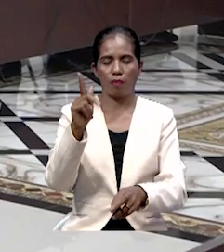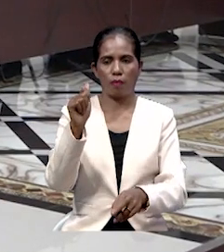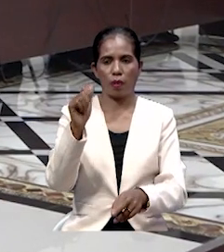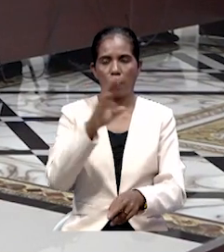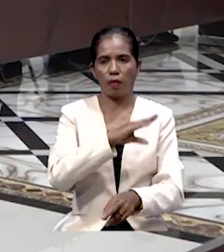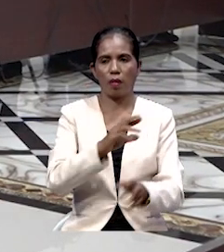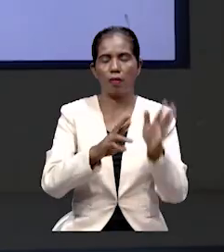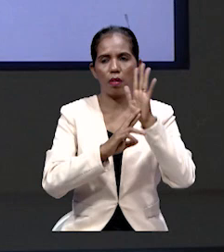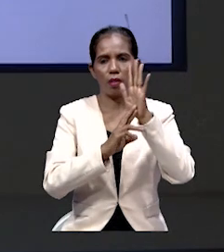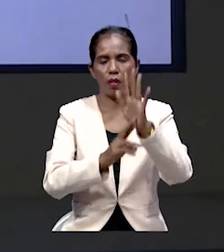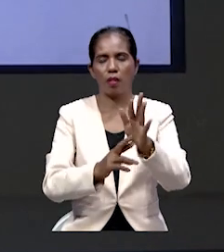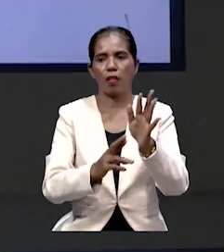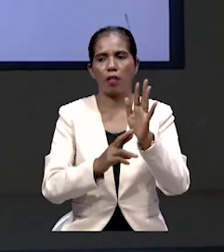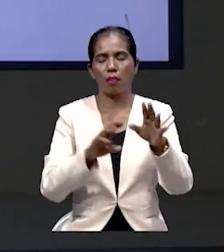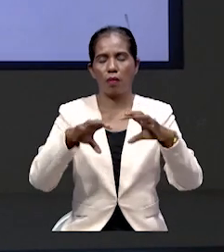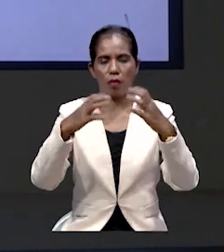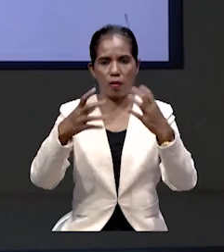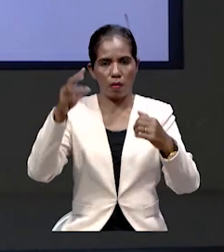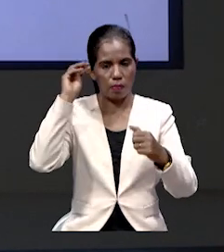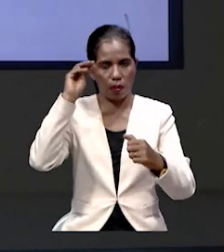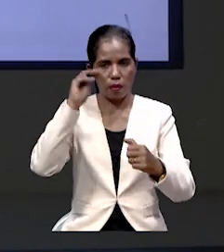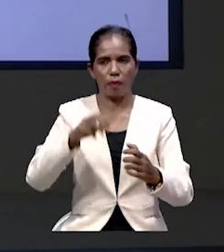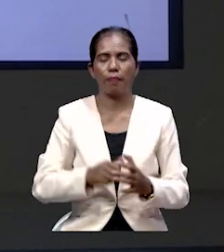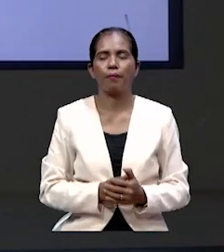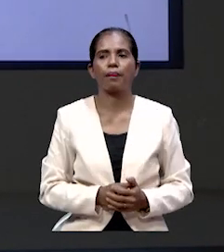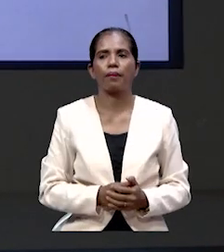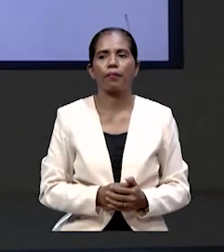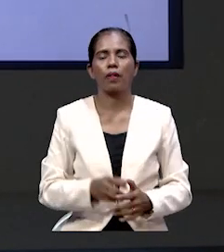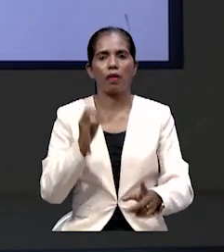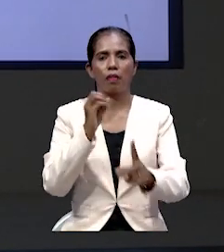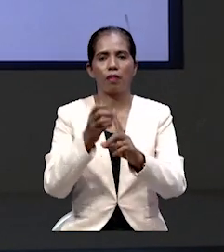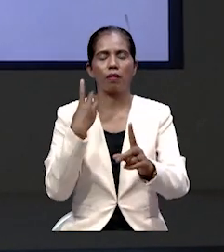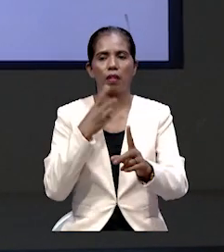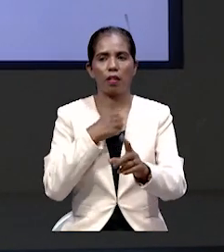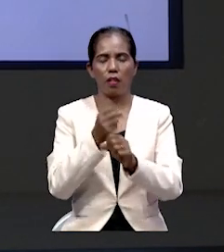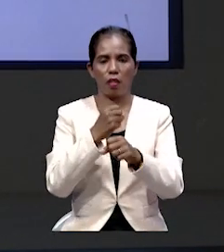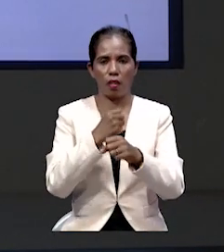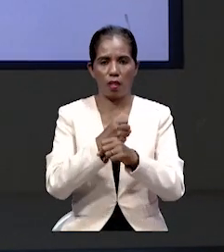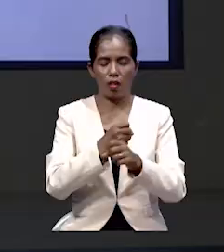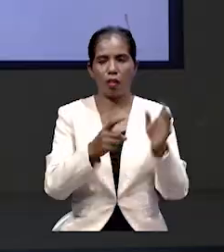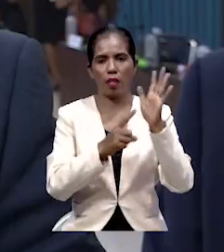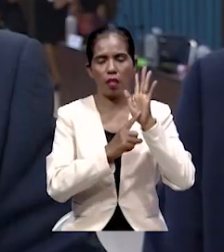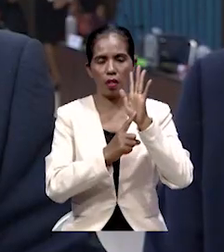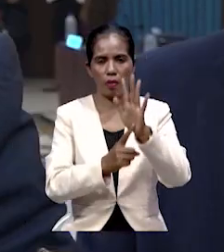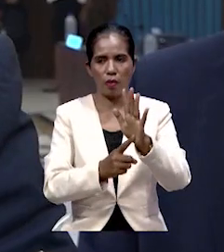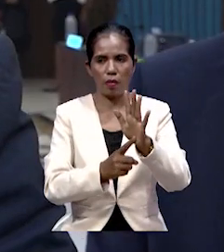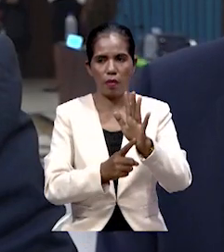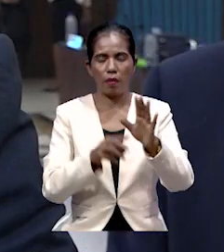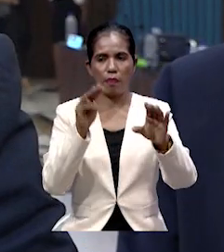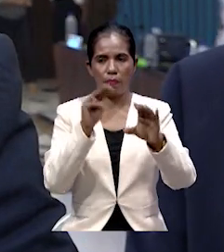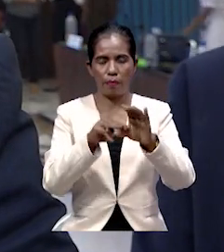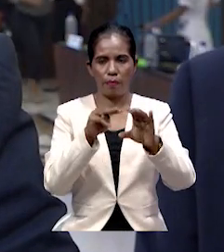apresenta relatório final para o Conselho Ministro. O objetivo Expo Dubai é a promoção e marketing. Né?